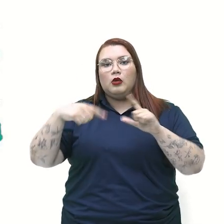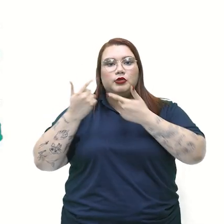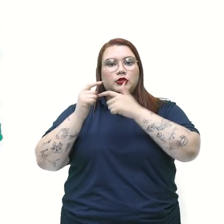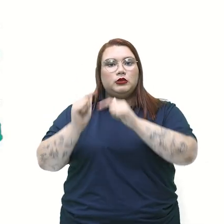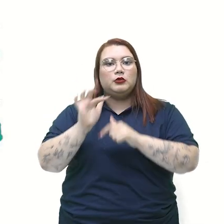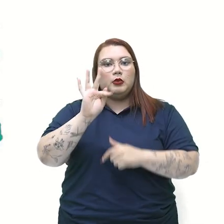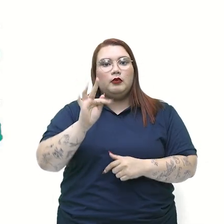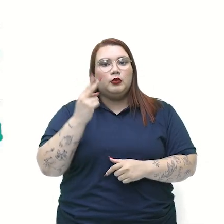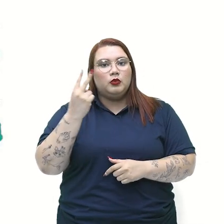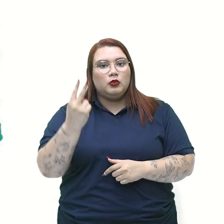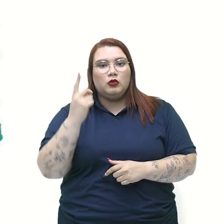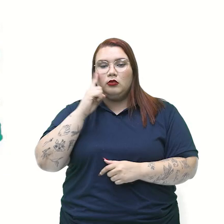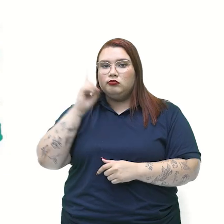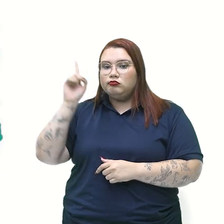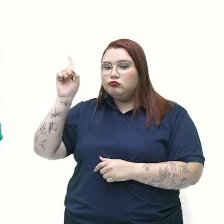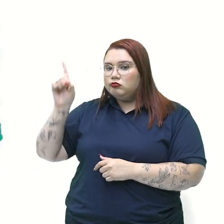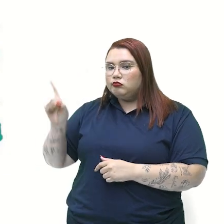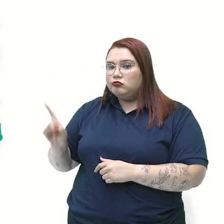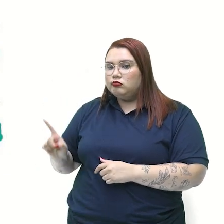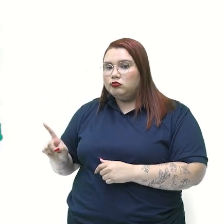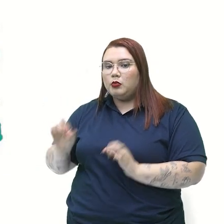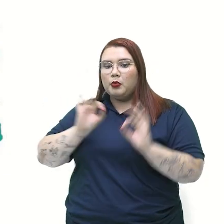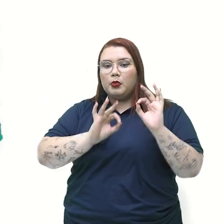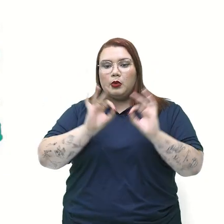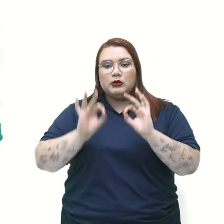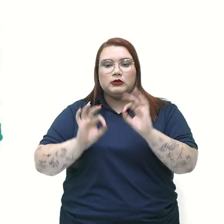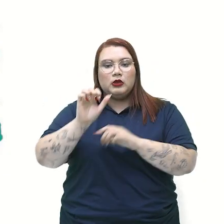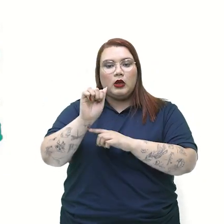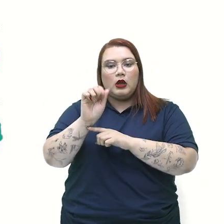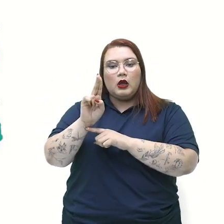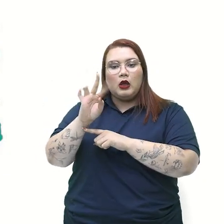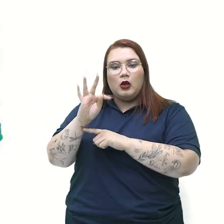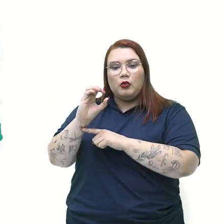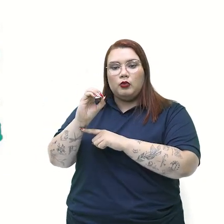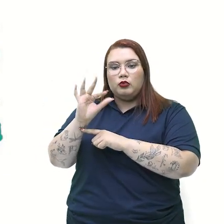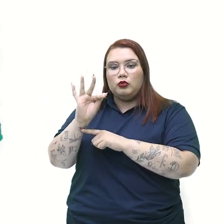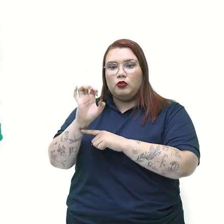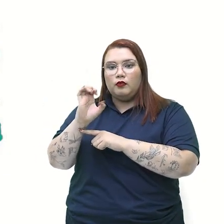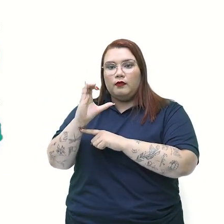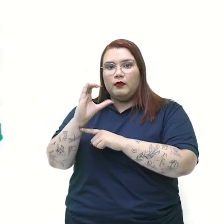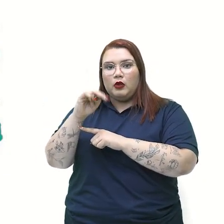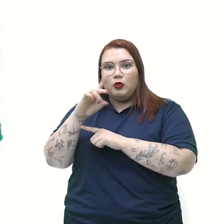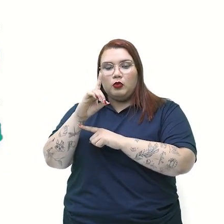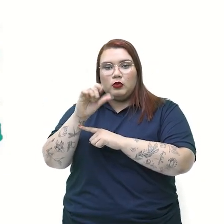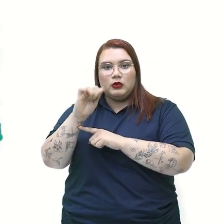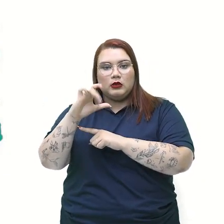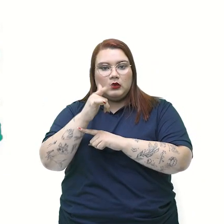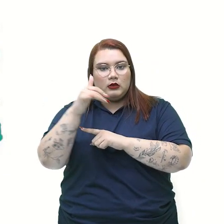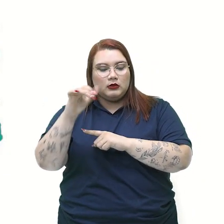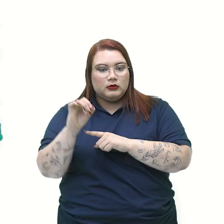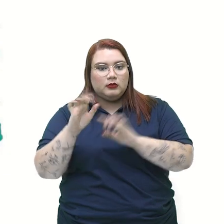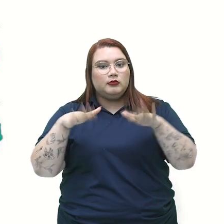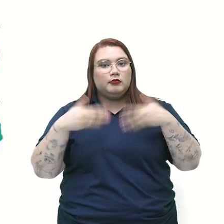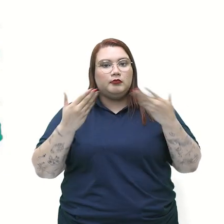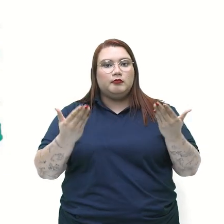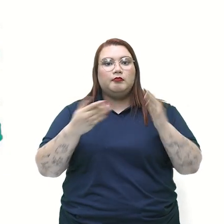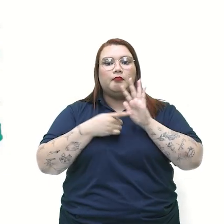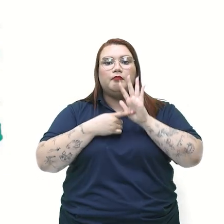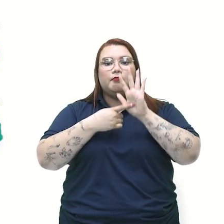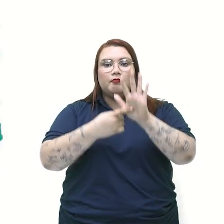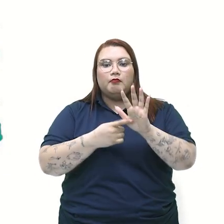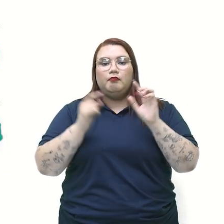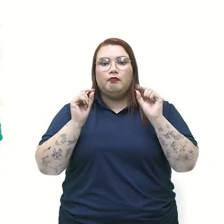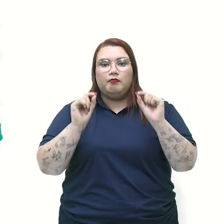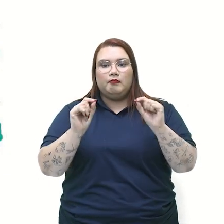a geração F2, que é o processo de autofecundação. Tá? Então a gente vai observar aqui no geral e